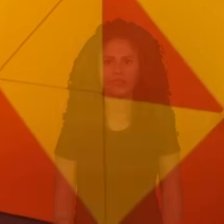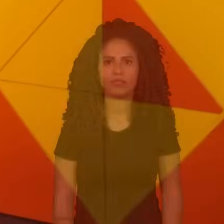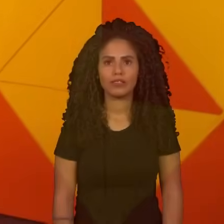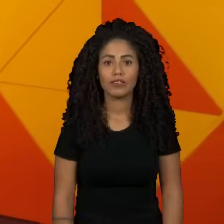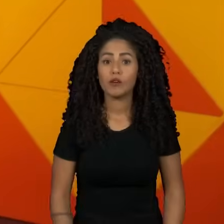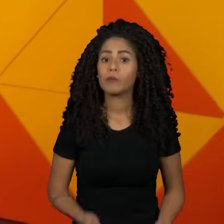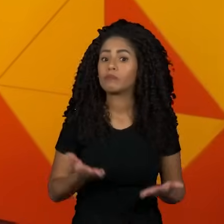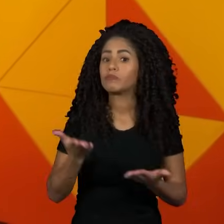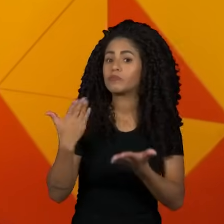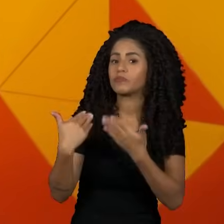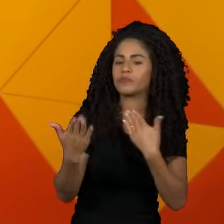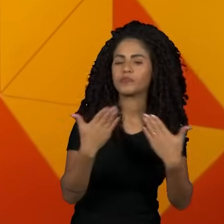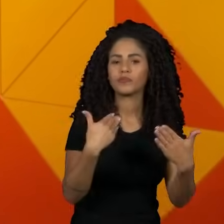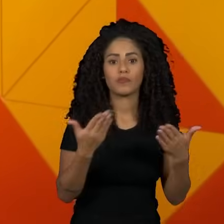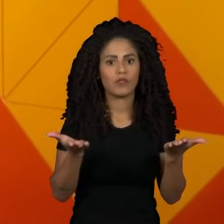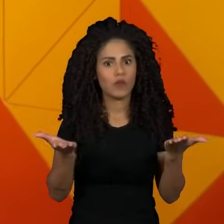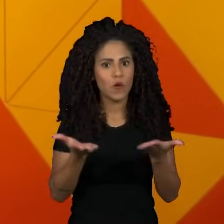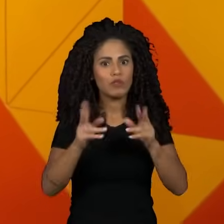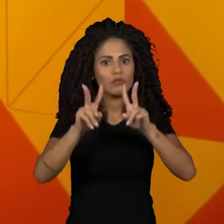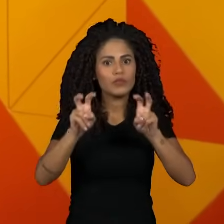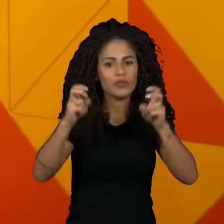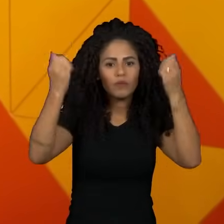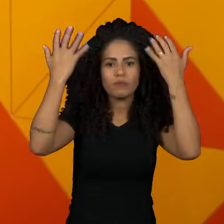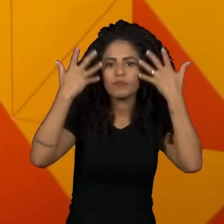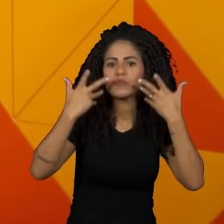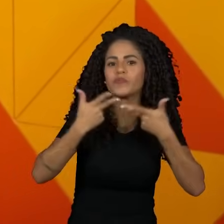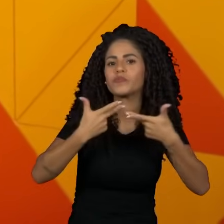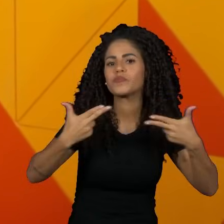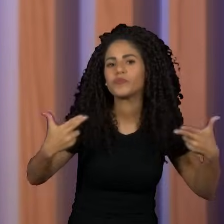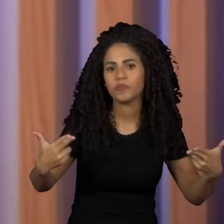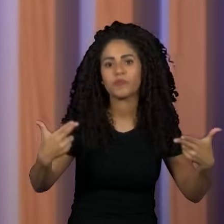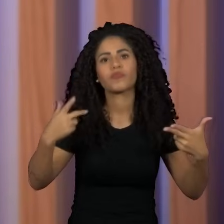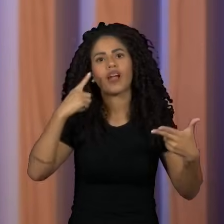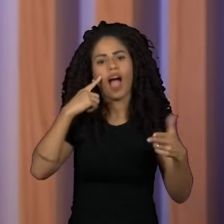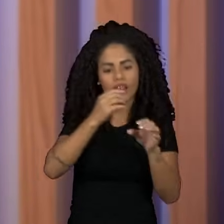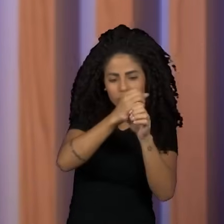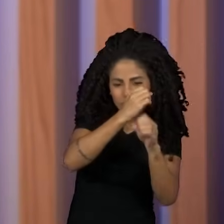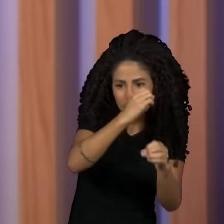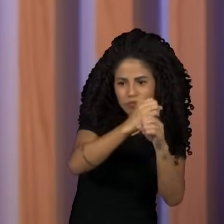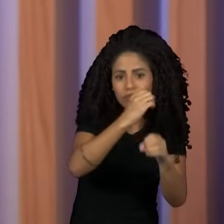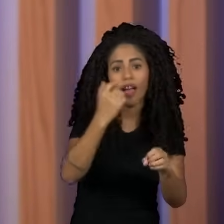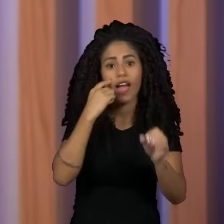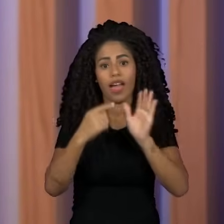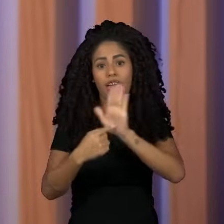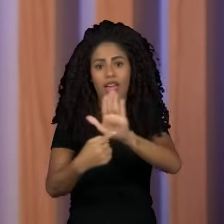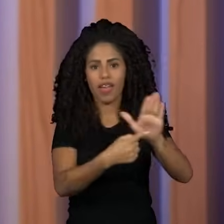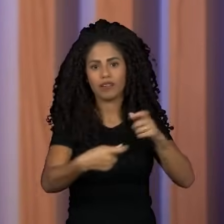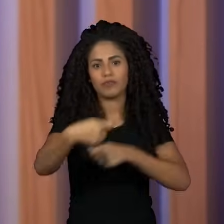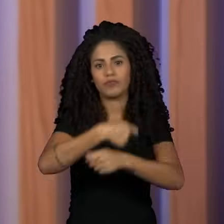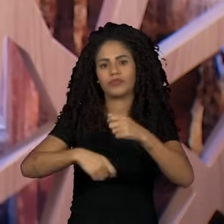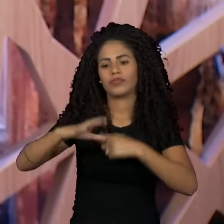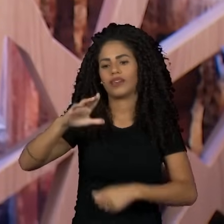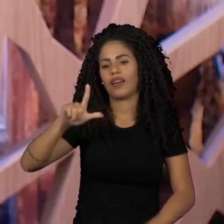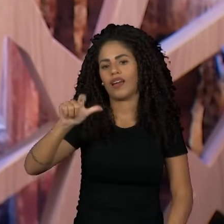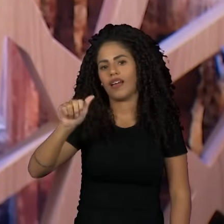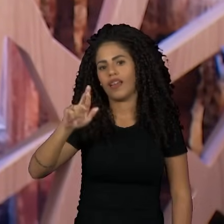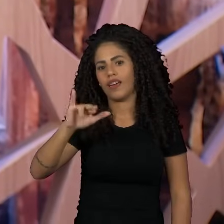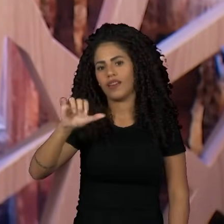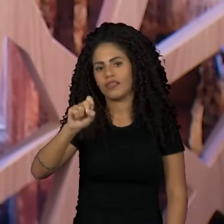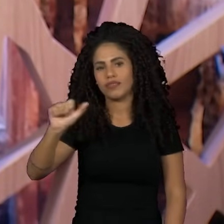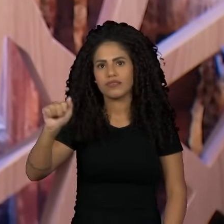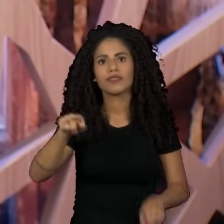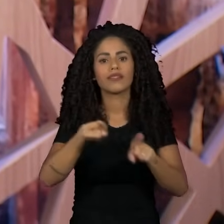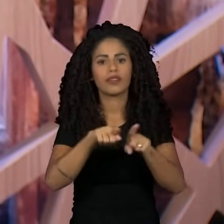E para a gente conversar sobre o mundo animal, recebemos aqui a bióloga e doutoranda em ecologia Clarissa de Oliveira e o médico